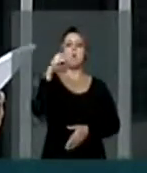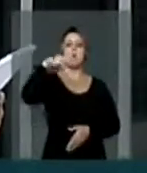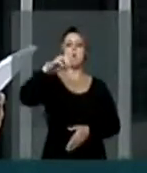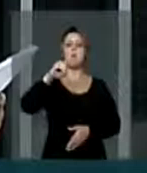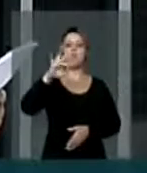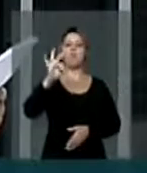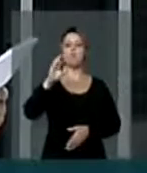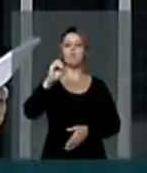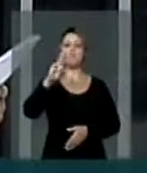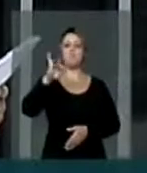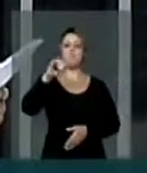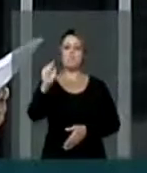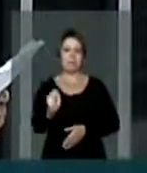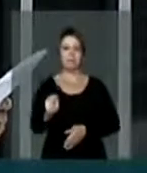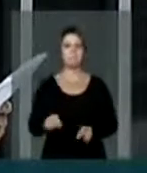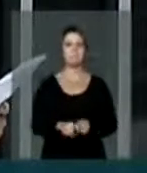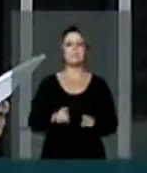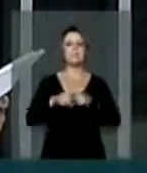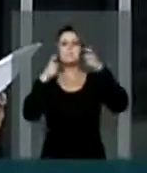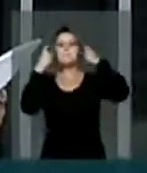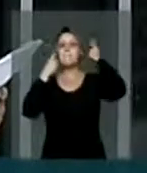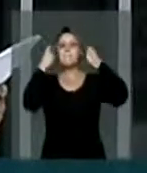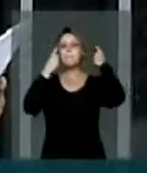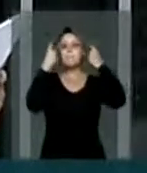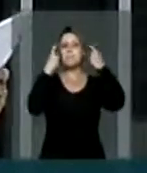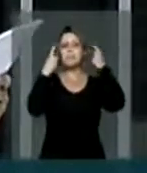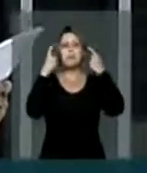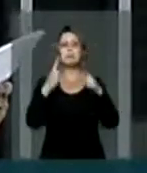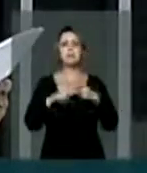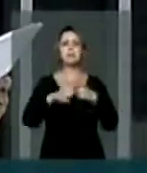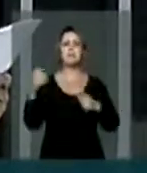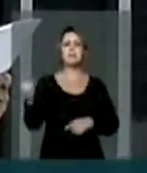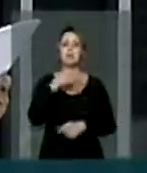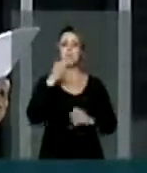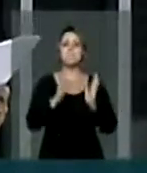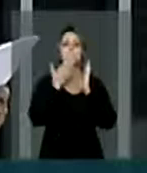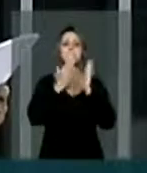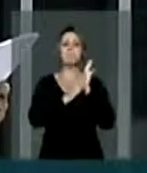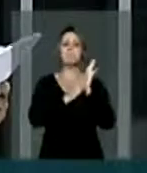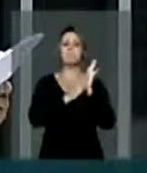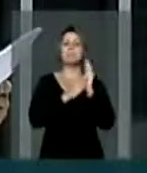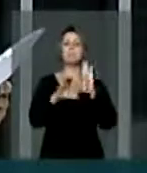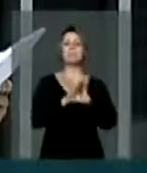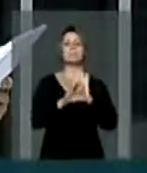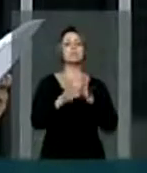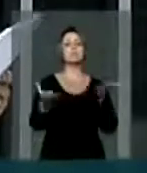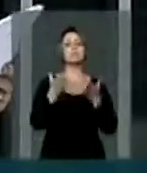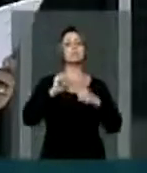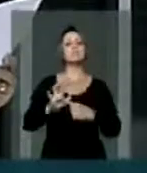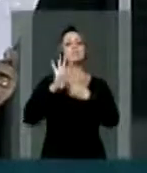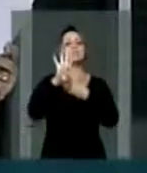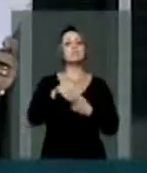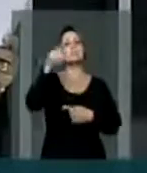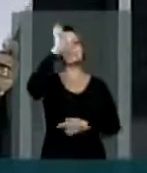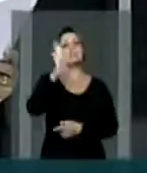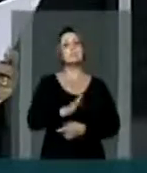outros temas. Vejo com muita preocupação a nova proposta da reforma do Código Penal brasileiro, que querem trazer ao Parlamento